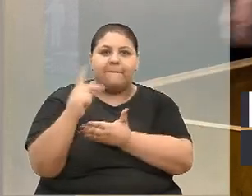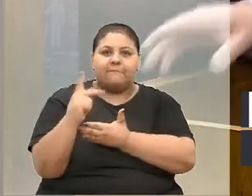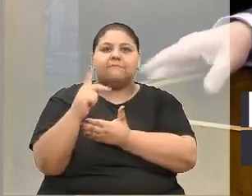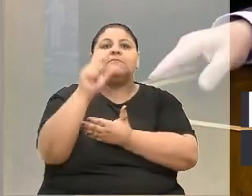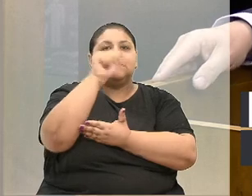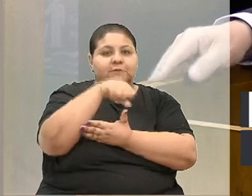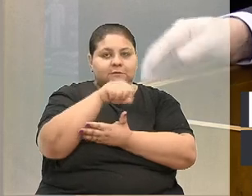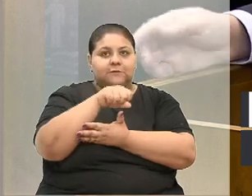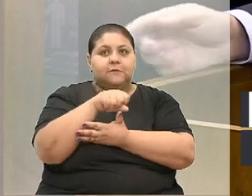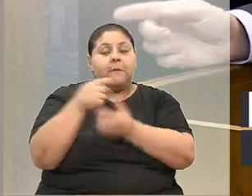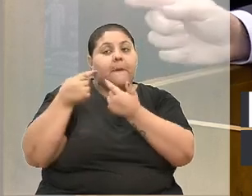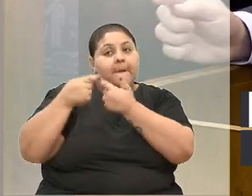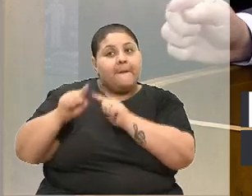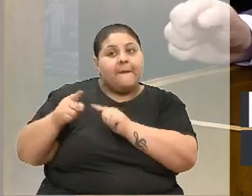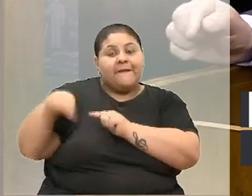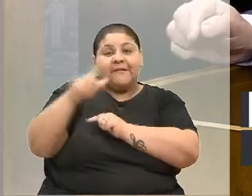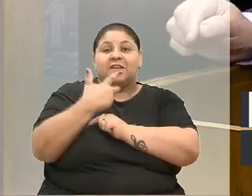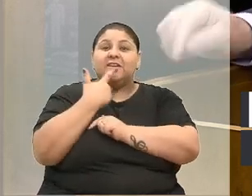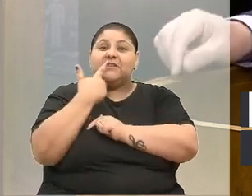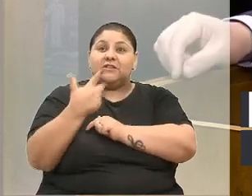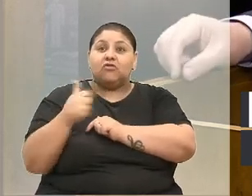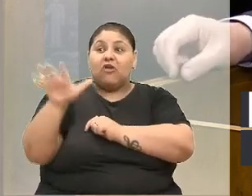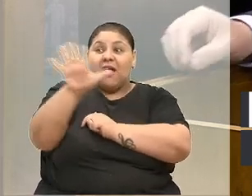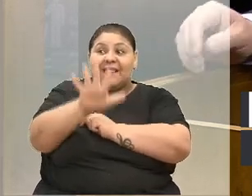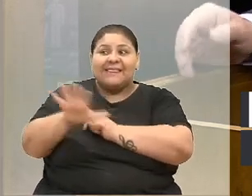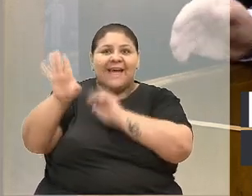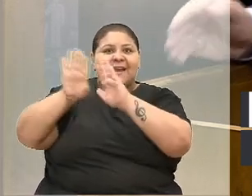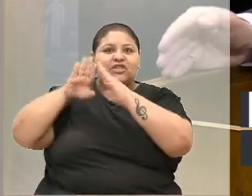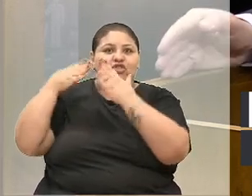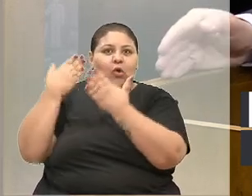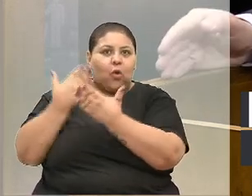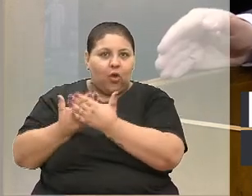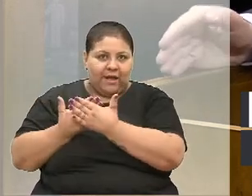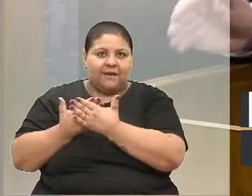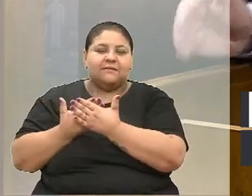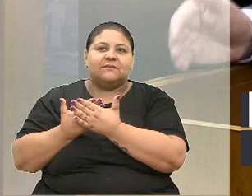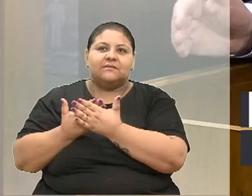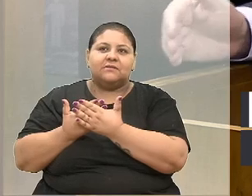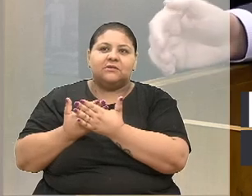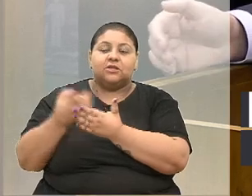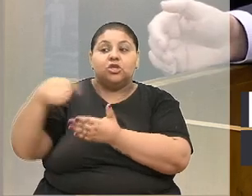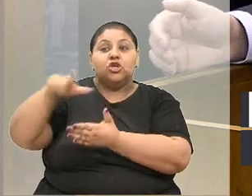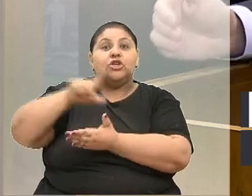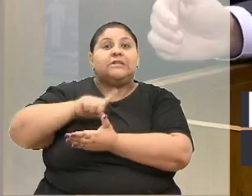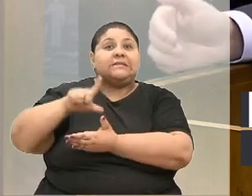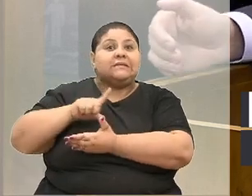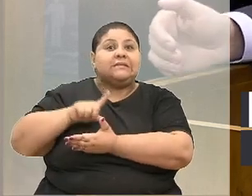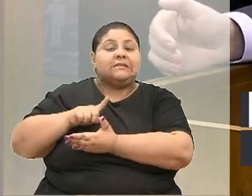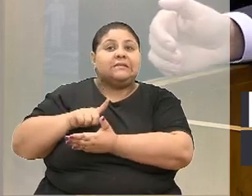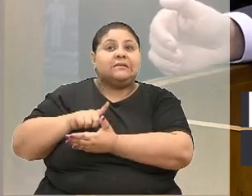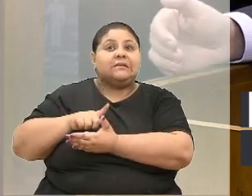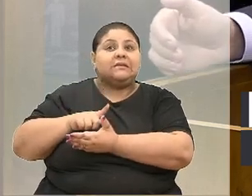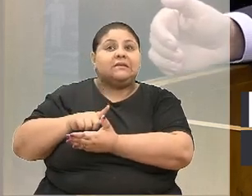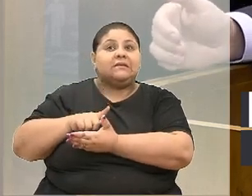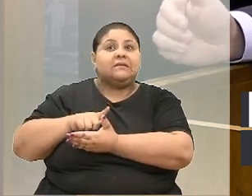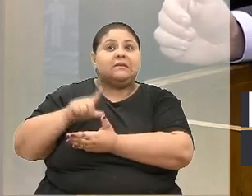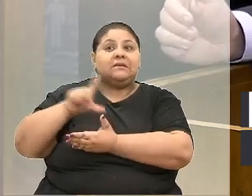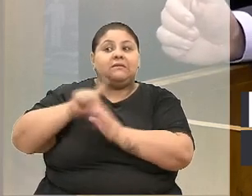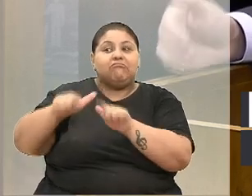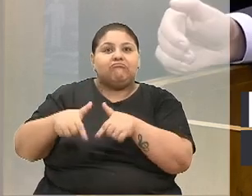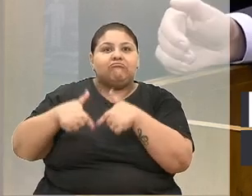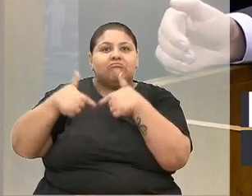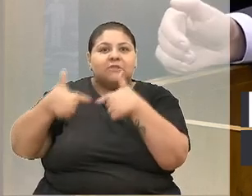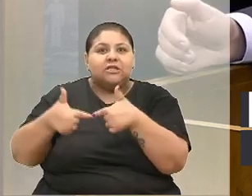sim. Contudo, quando a gente fala no âmbito escolar, na escola, nós temos que adotar medidas